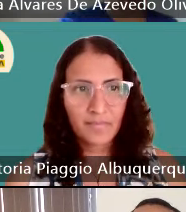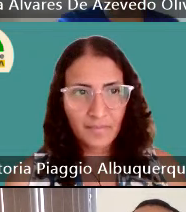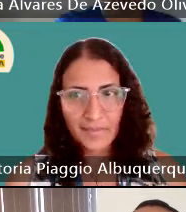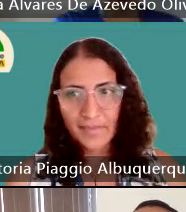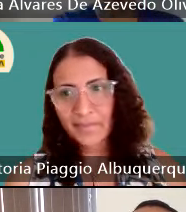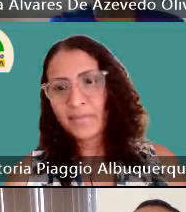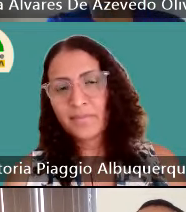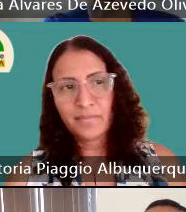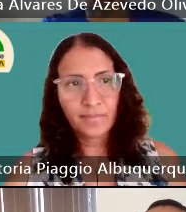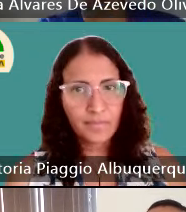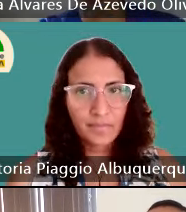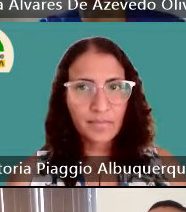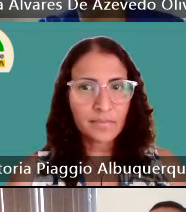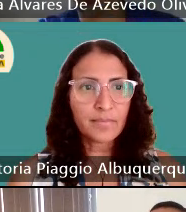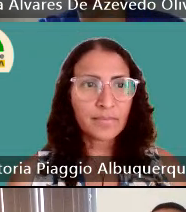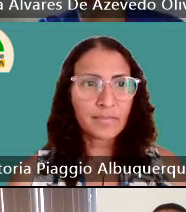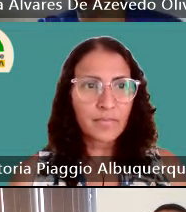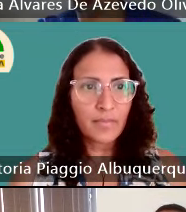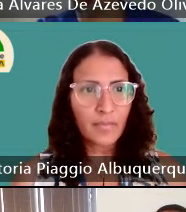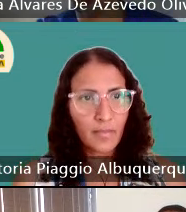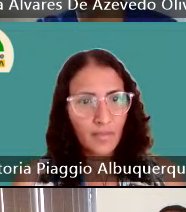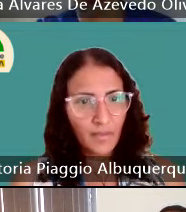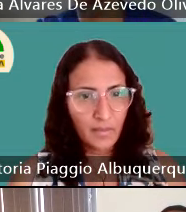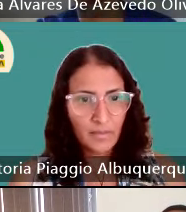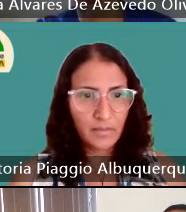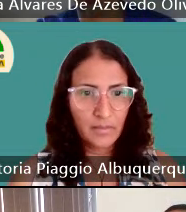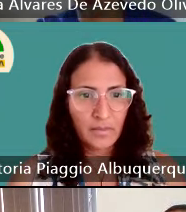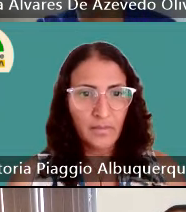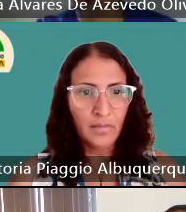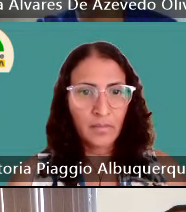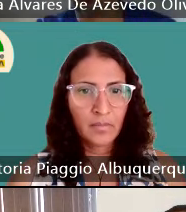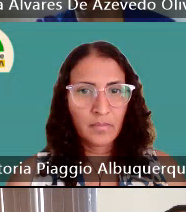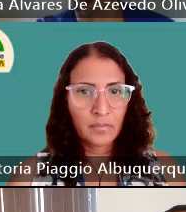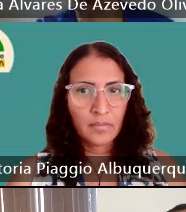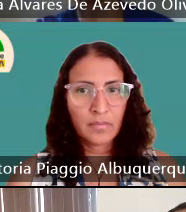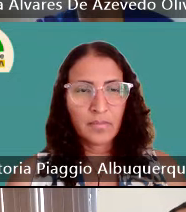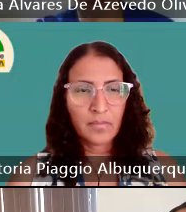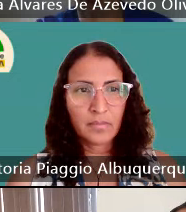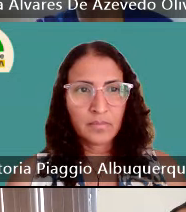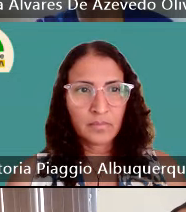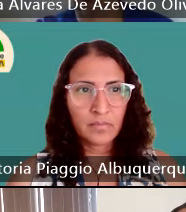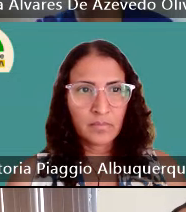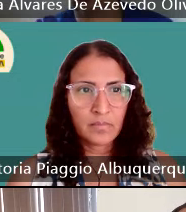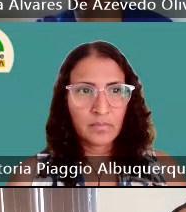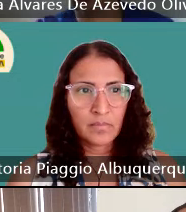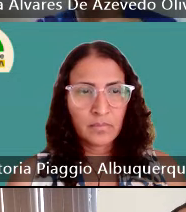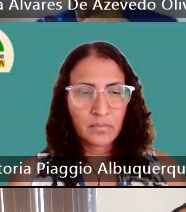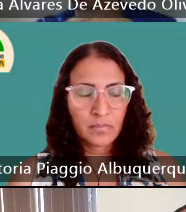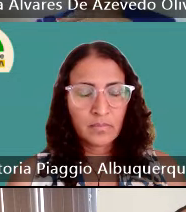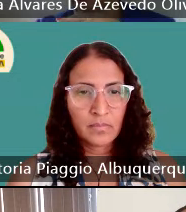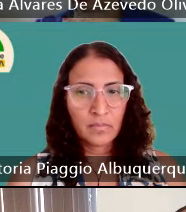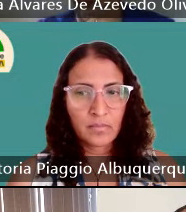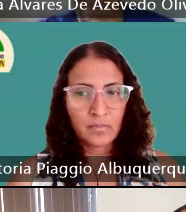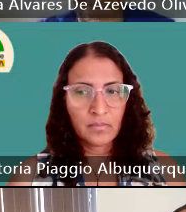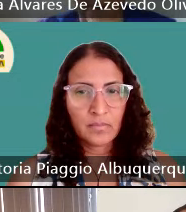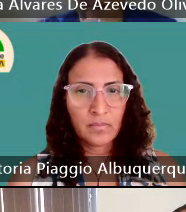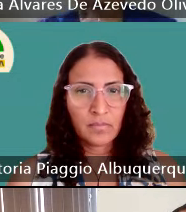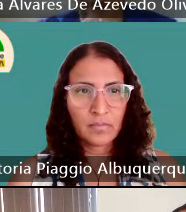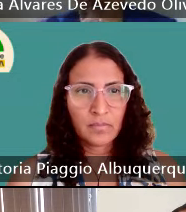identificação rápida de problemas de desafios e permite que as ações corretivas sejam tomadas da forma mais mais